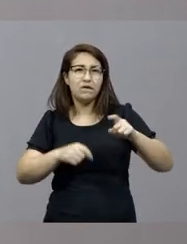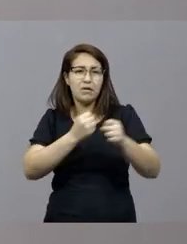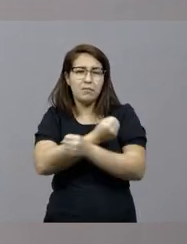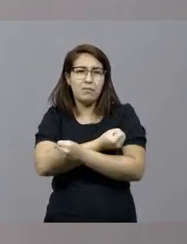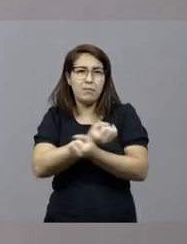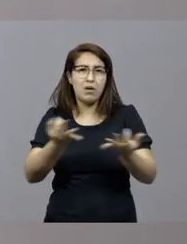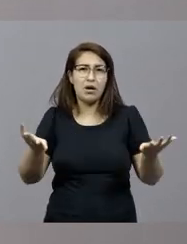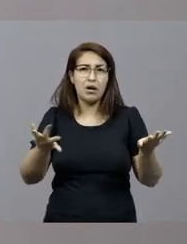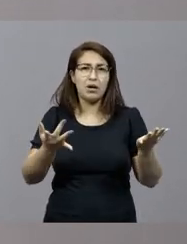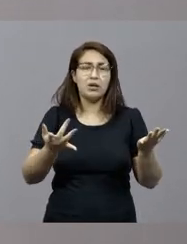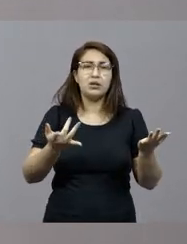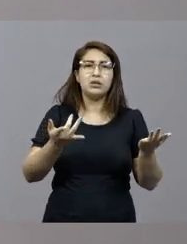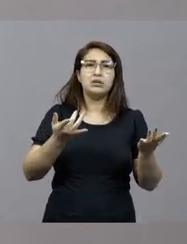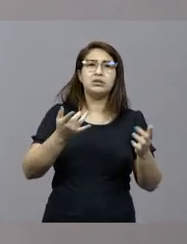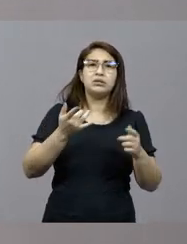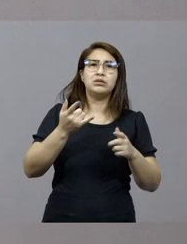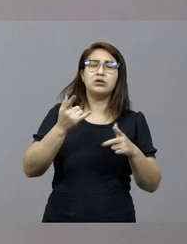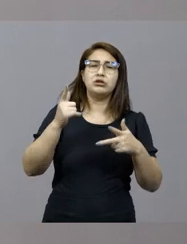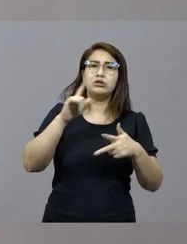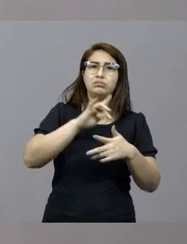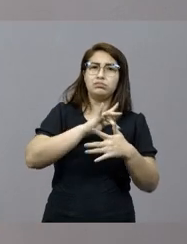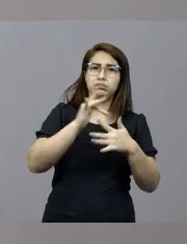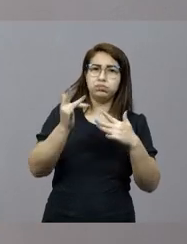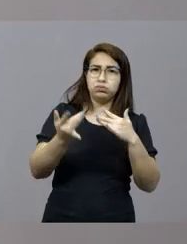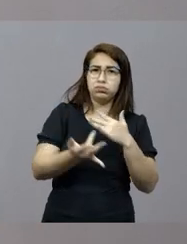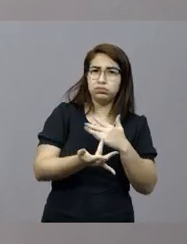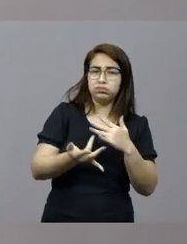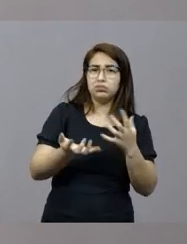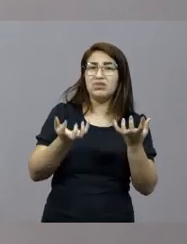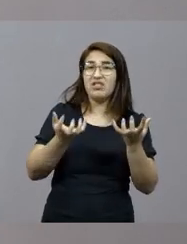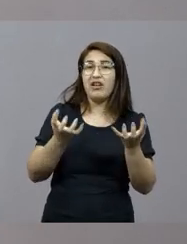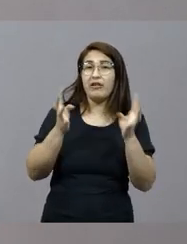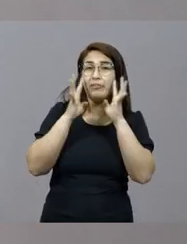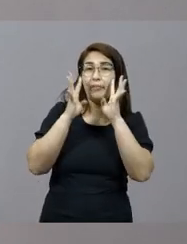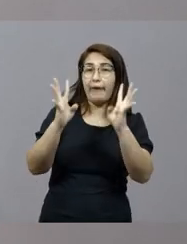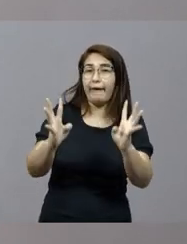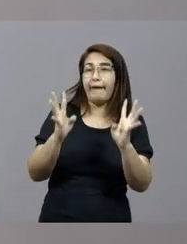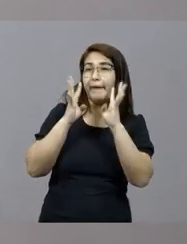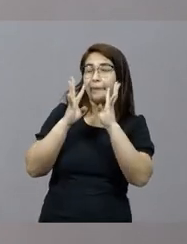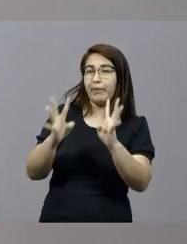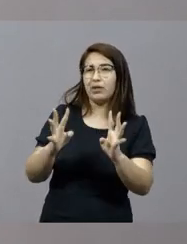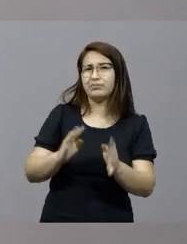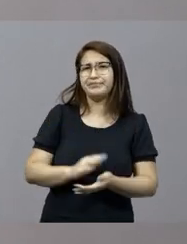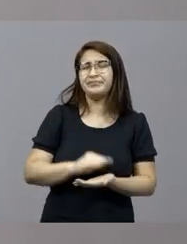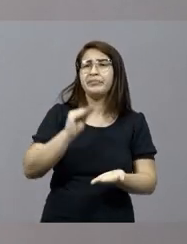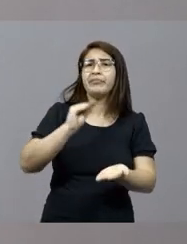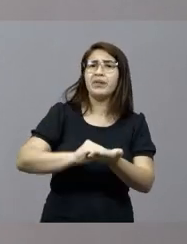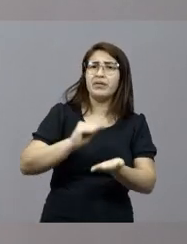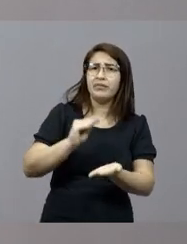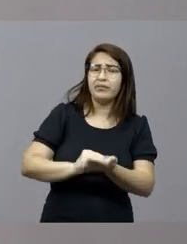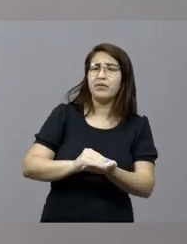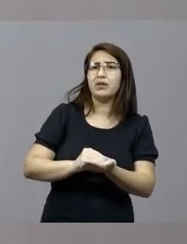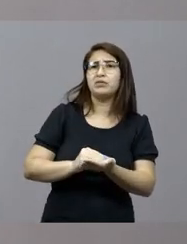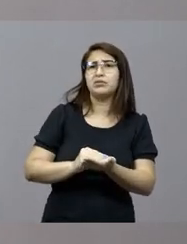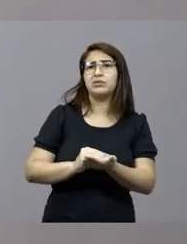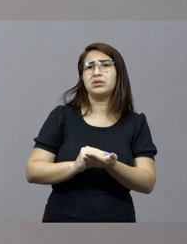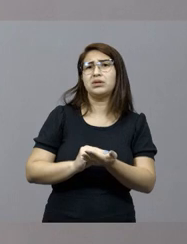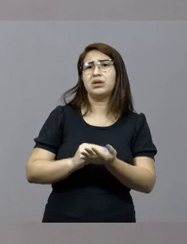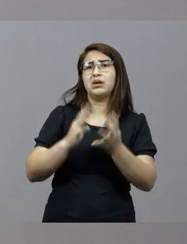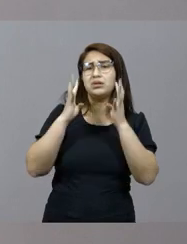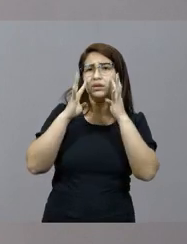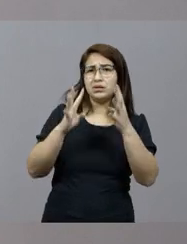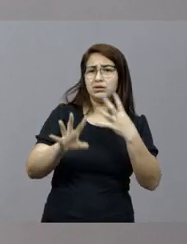inescrupulosa, buscando um voto a todo custo. A falta de bom senso de um ser humano com a dor do